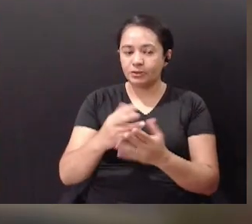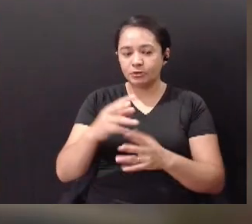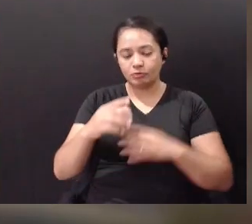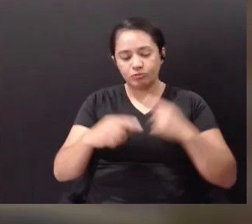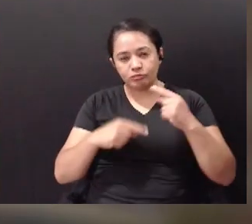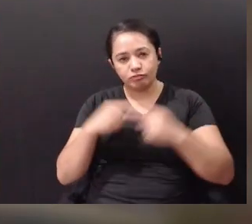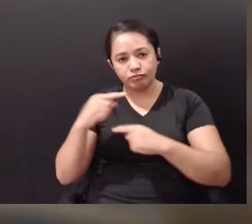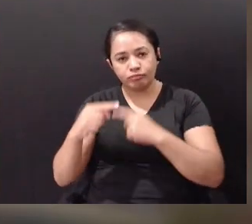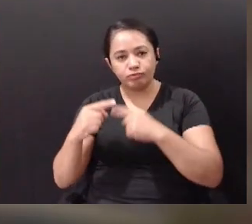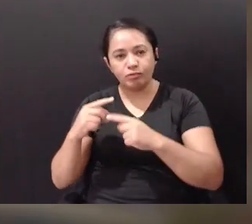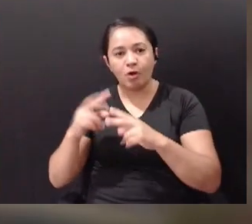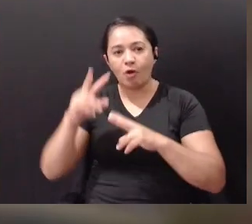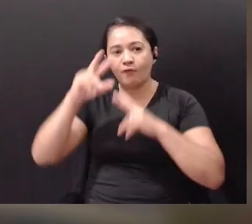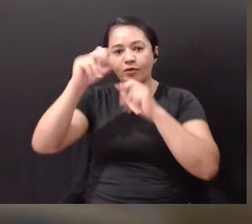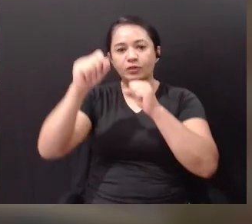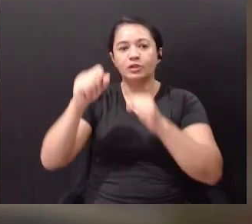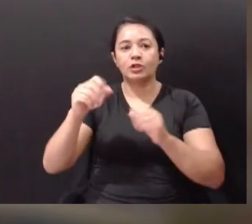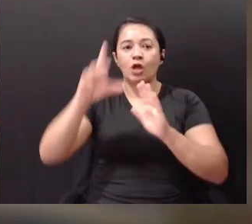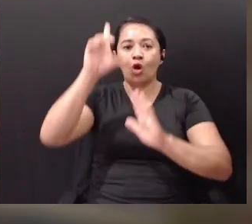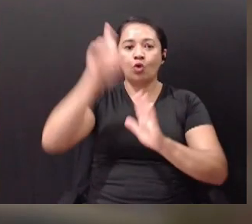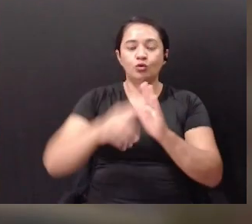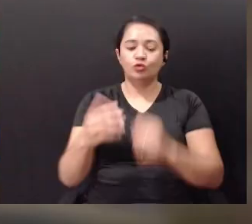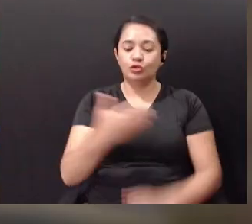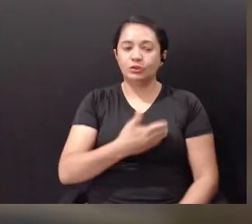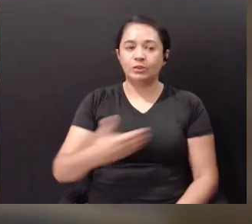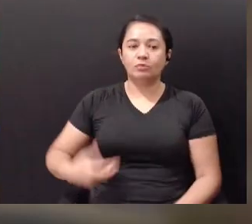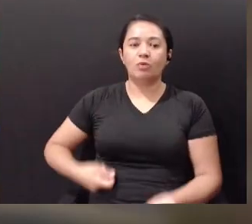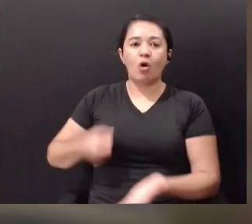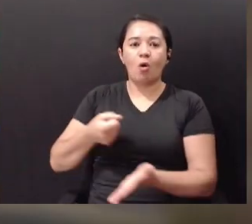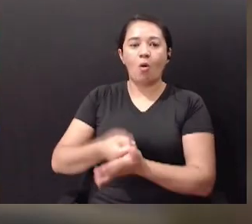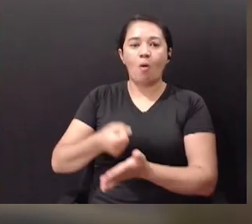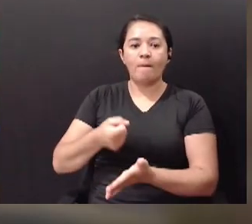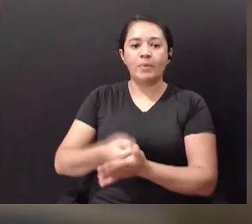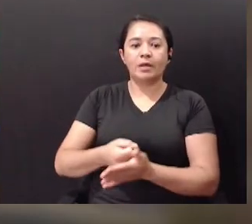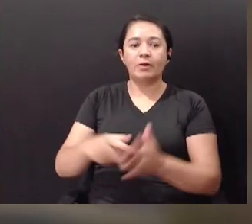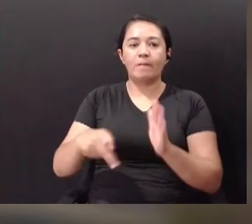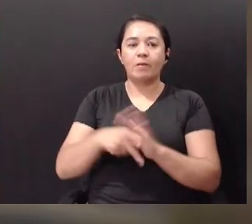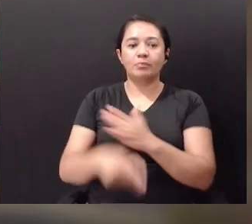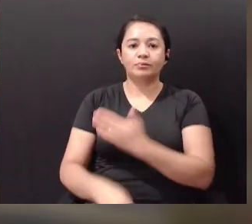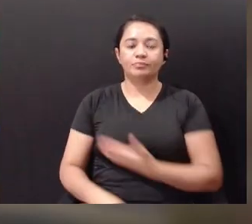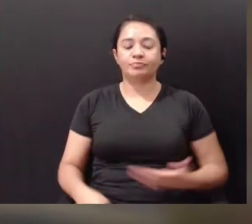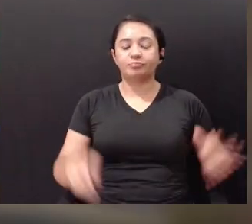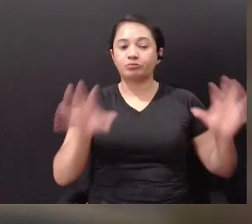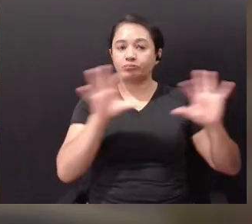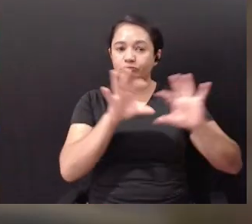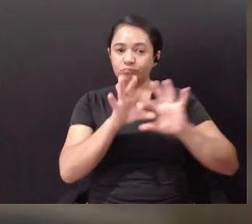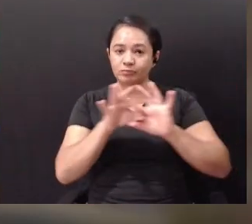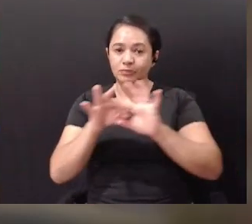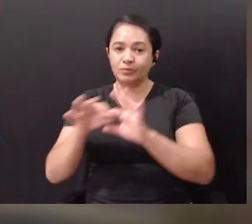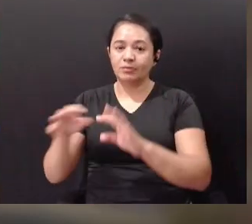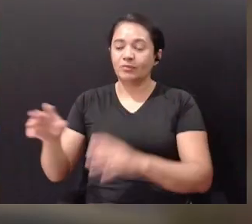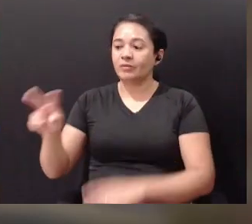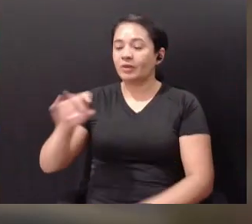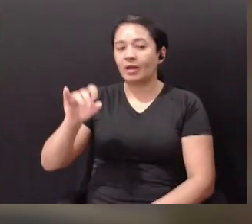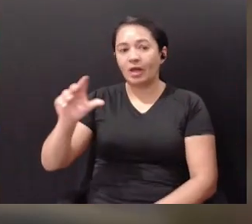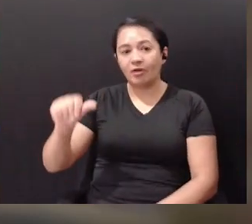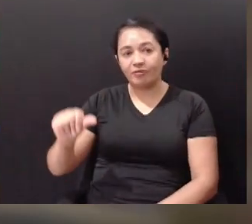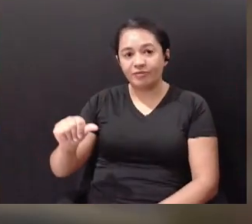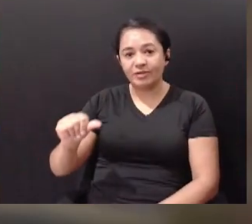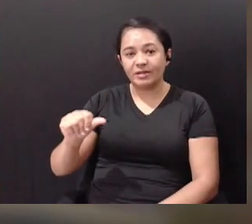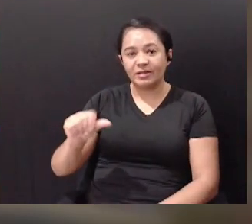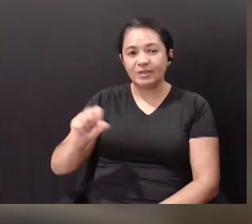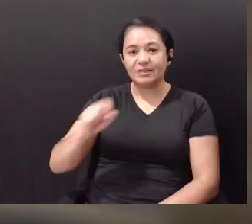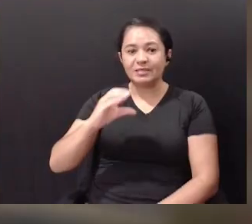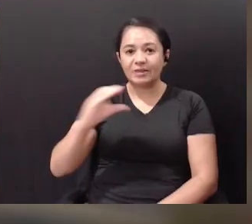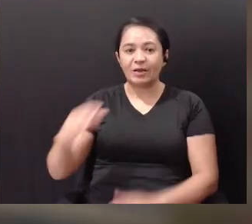público e a obrigação do Estado. Neste contexto, desde a Vila de São Carlos até a Campinas da